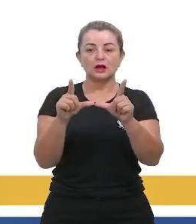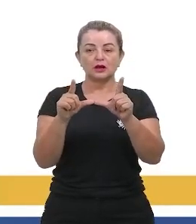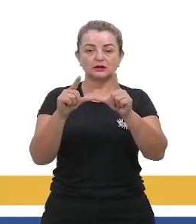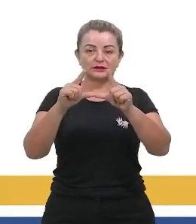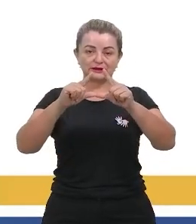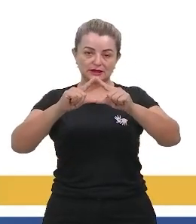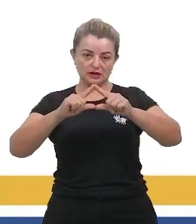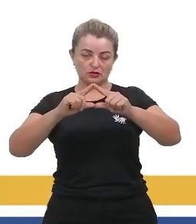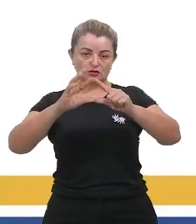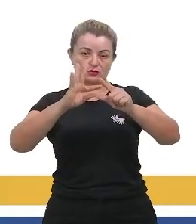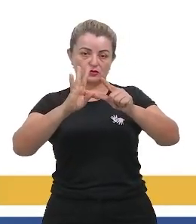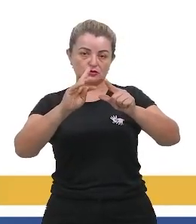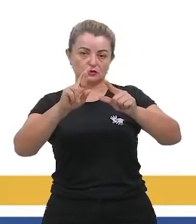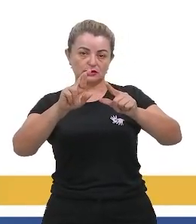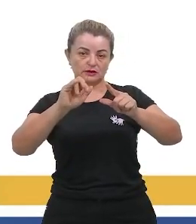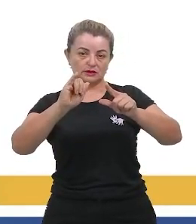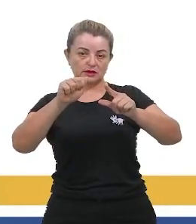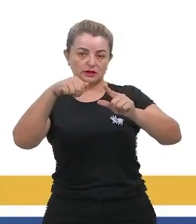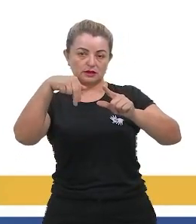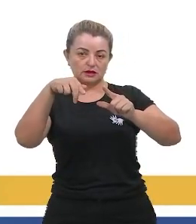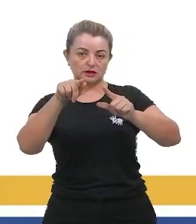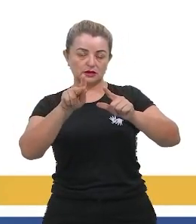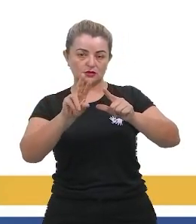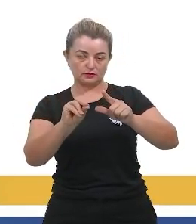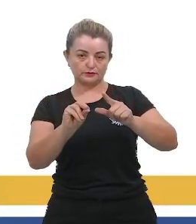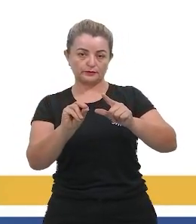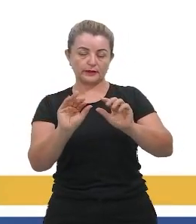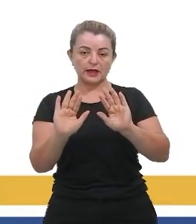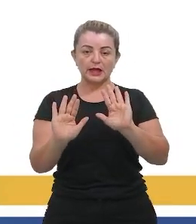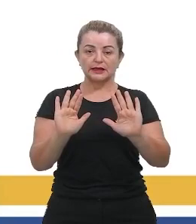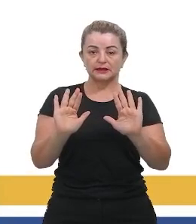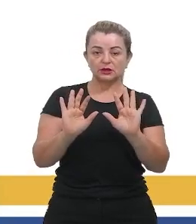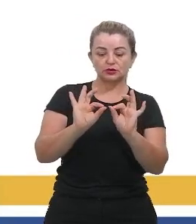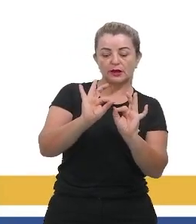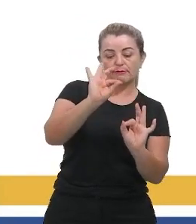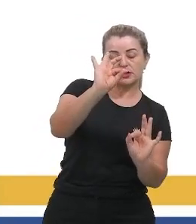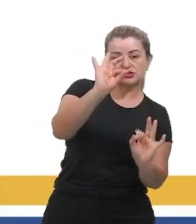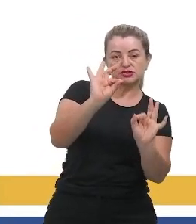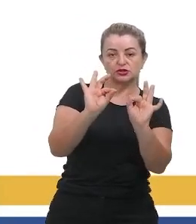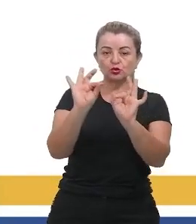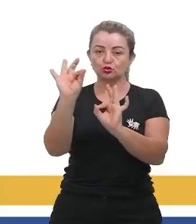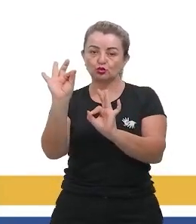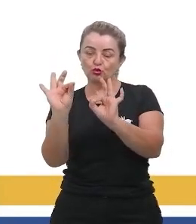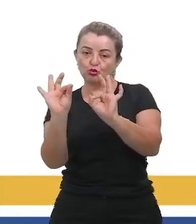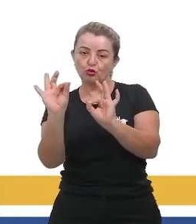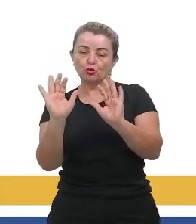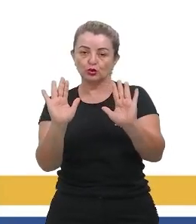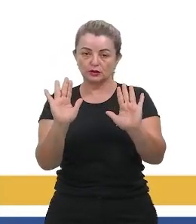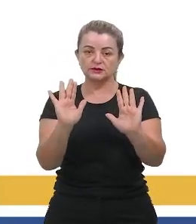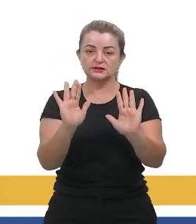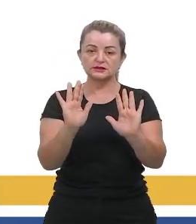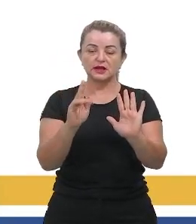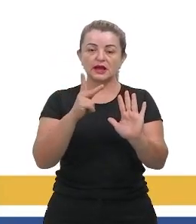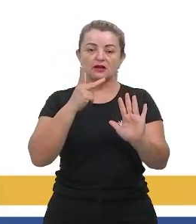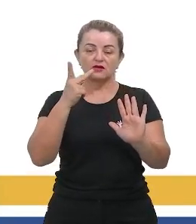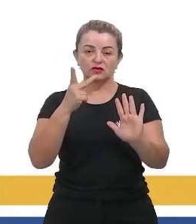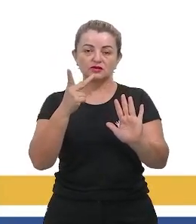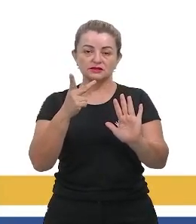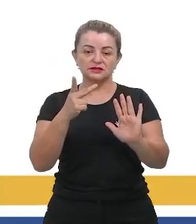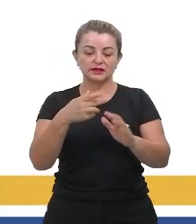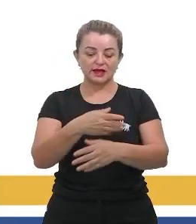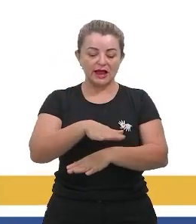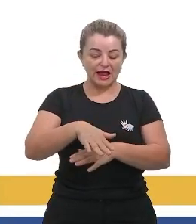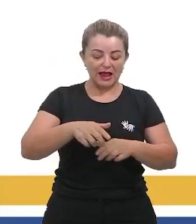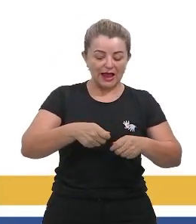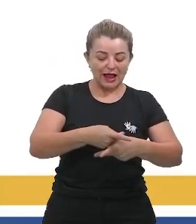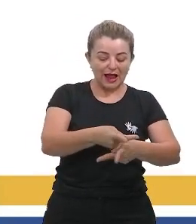lá. A partir da medida do ângulo alfa, o professor afirmou que a área da sua pizza é maior